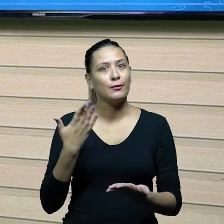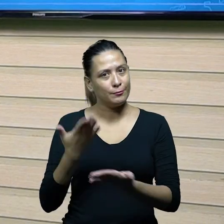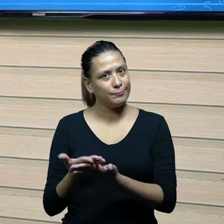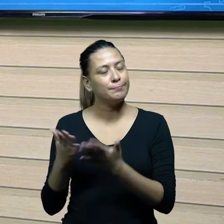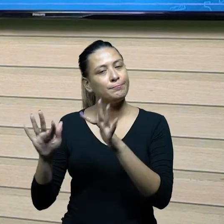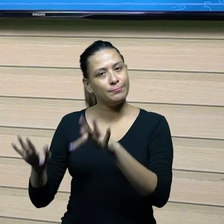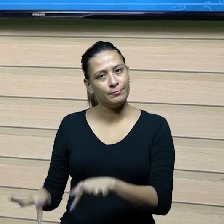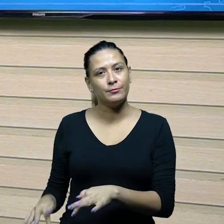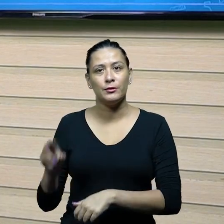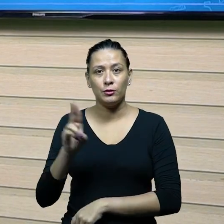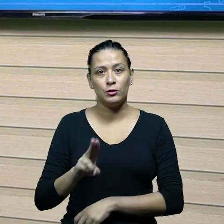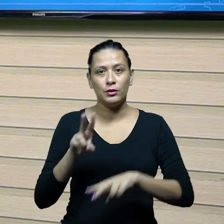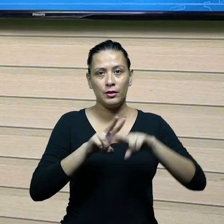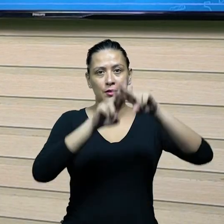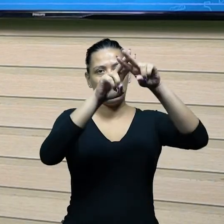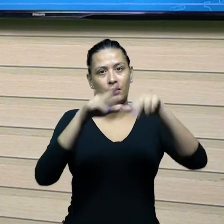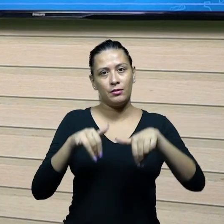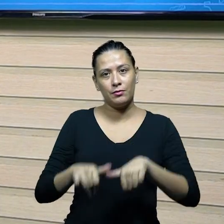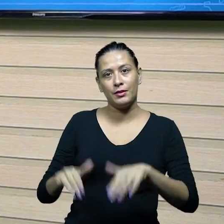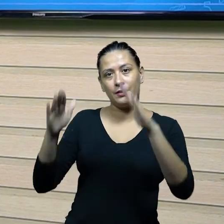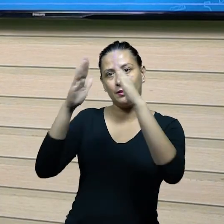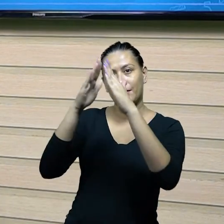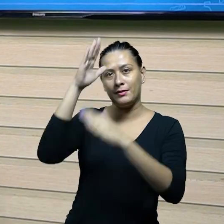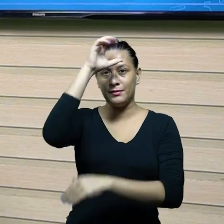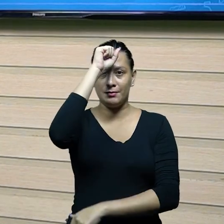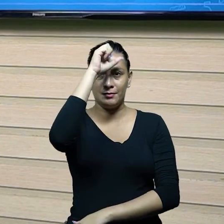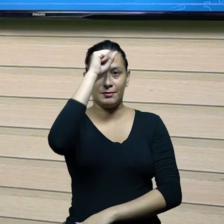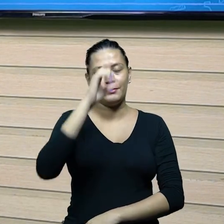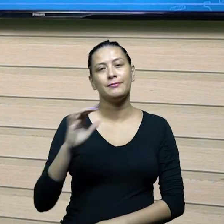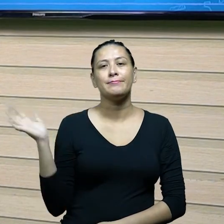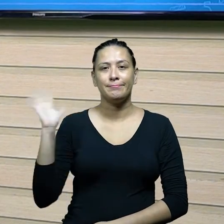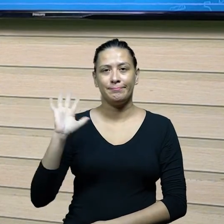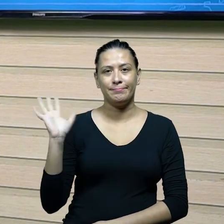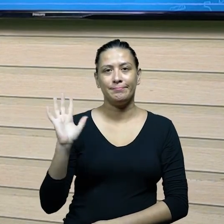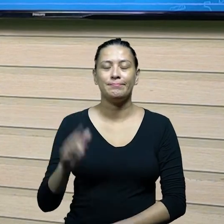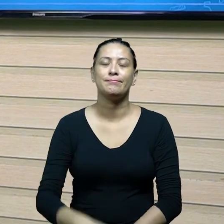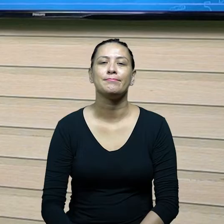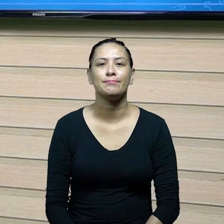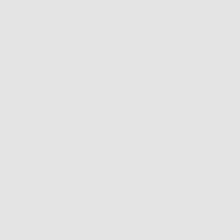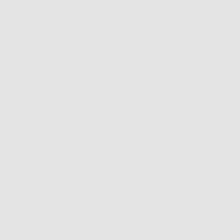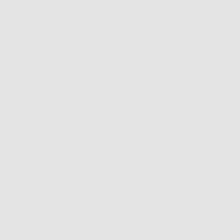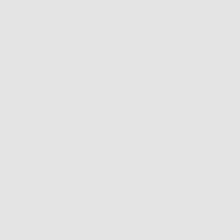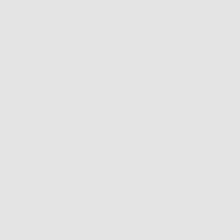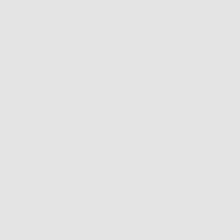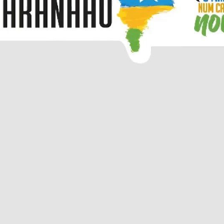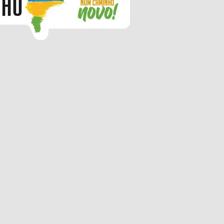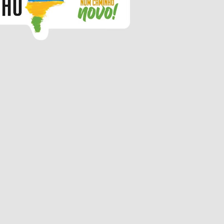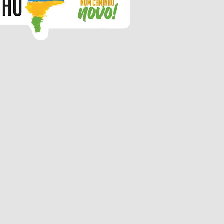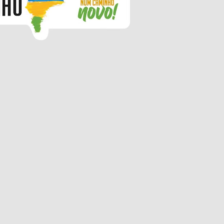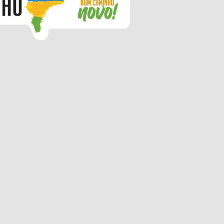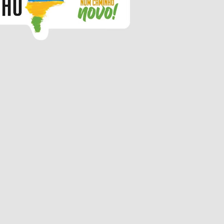Essa foi a nossa aula utiliza e hashtag fica em casa aprendendo até a próxima